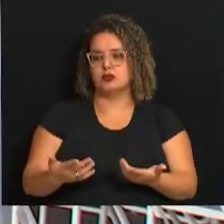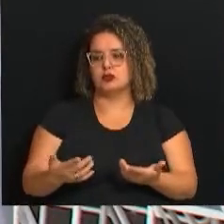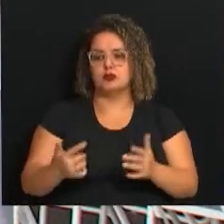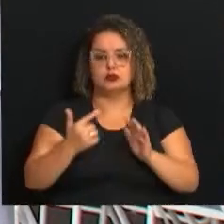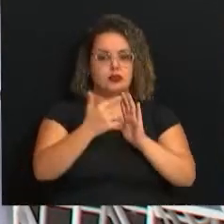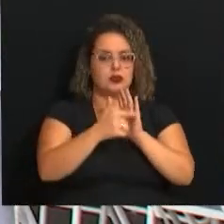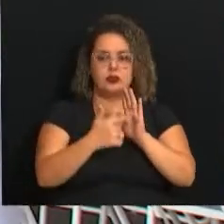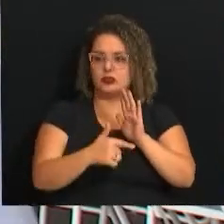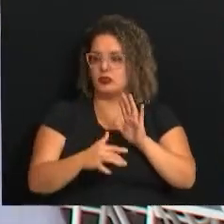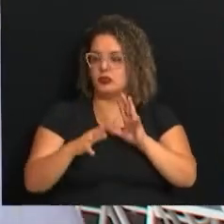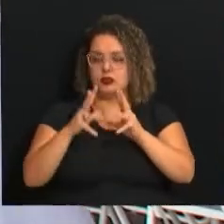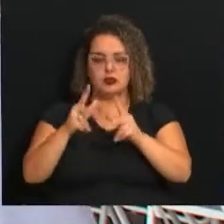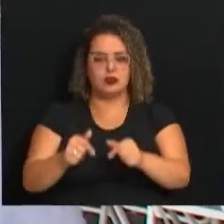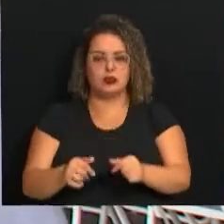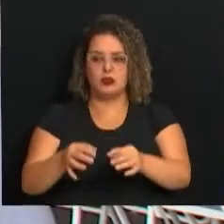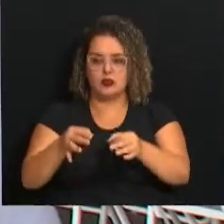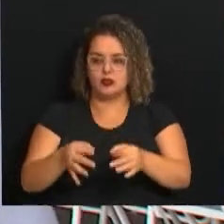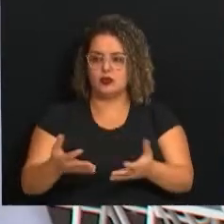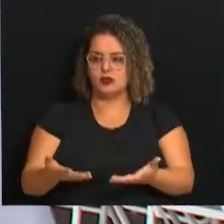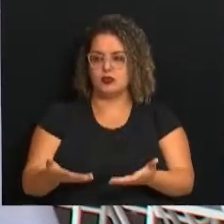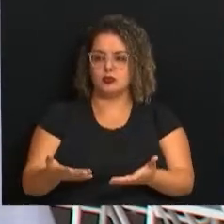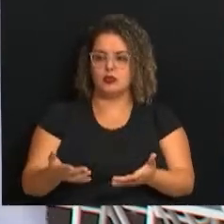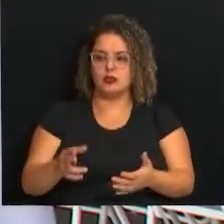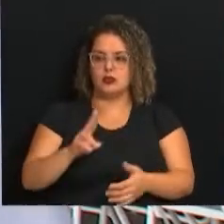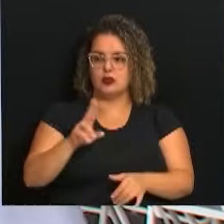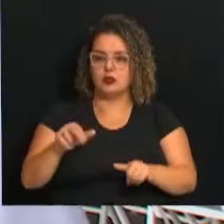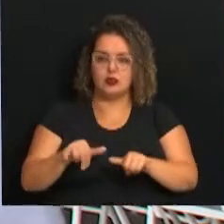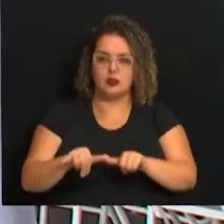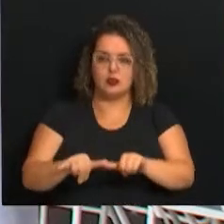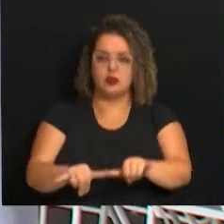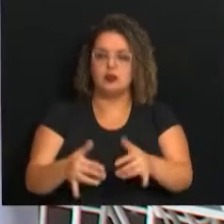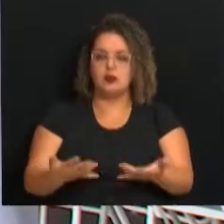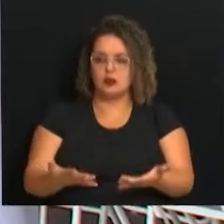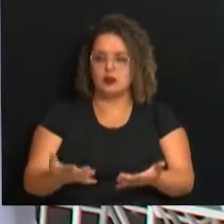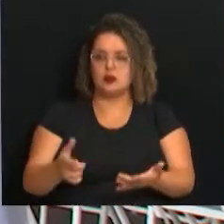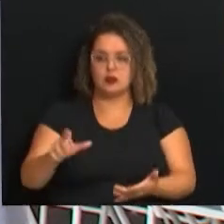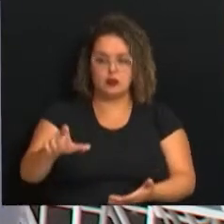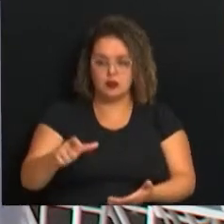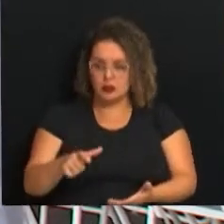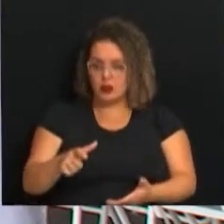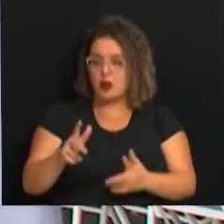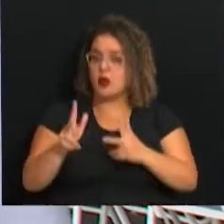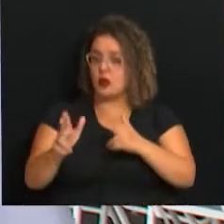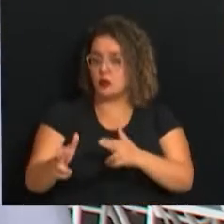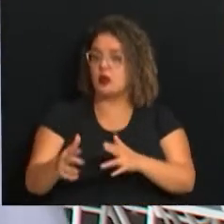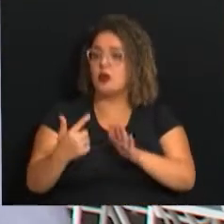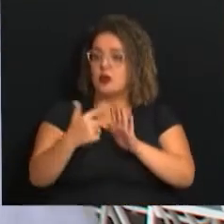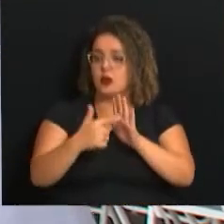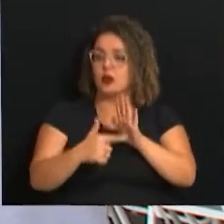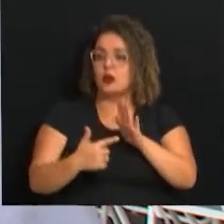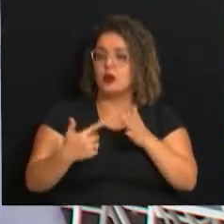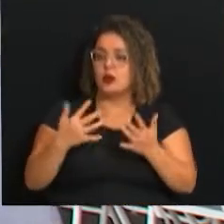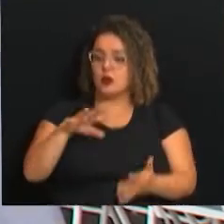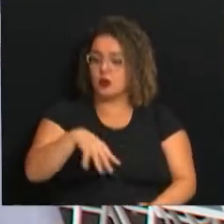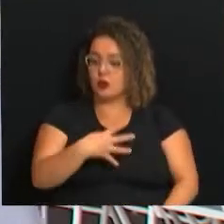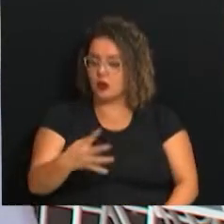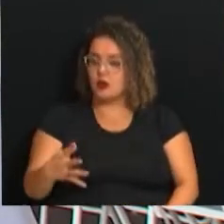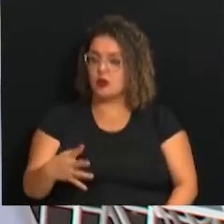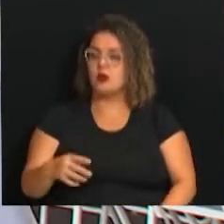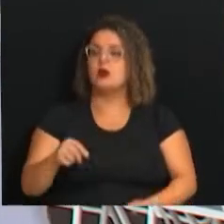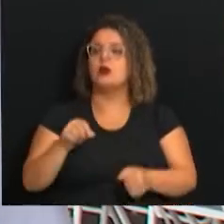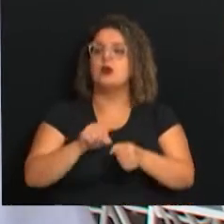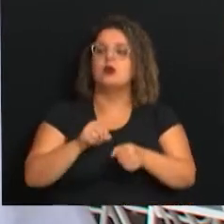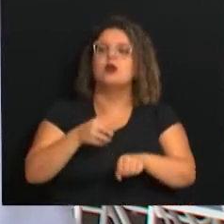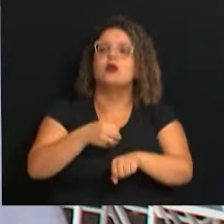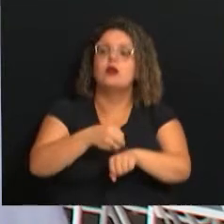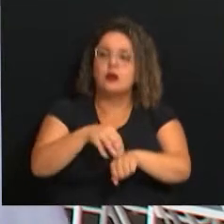população falou que ele está gente não estava completa ou seja o nome do supermercado não tava a credenciado conforme a tabela que eu